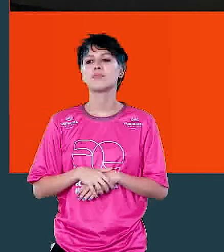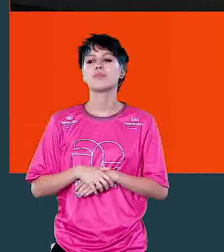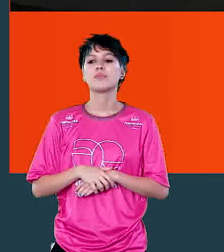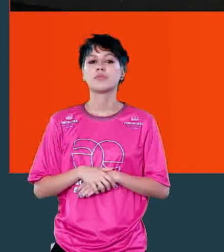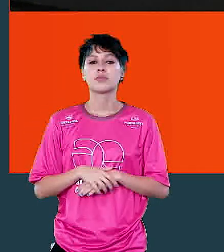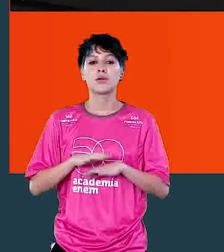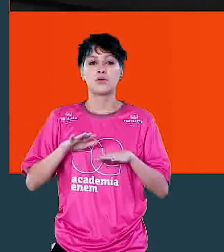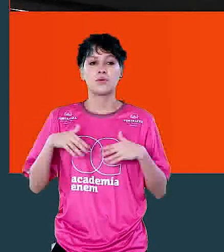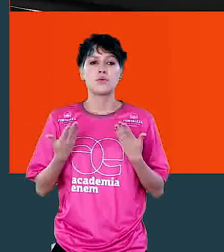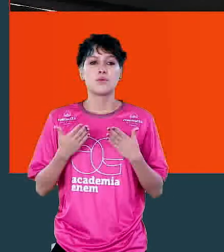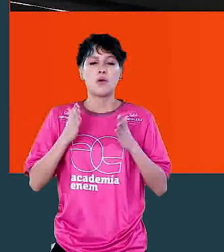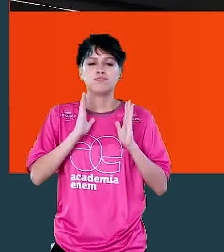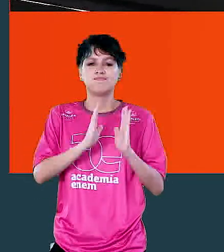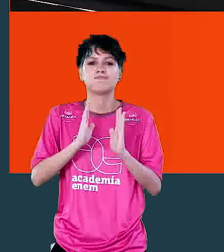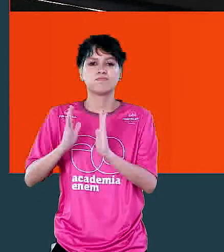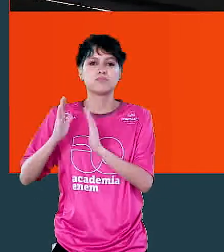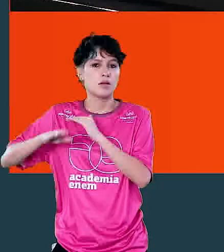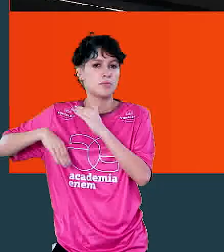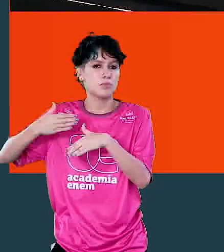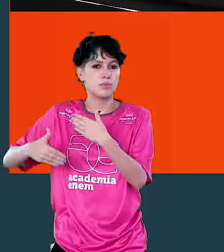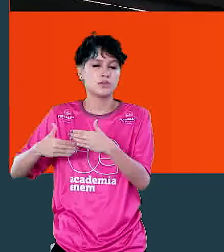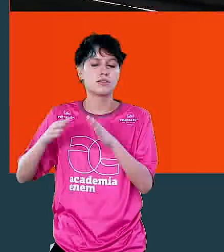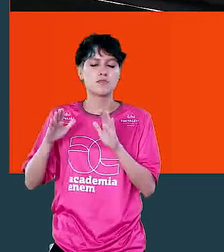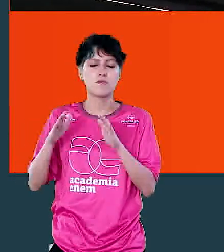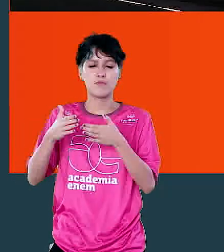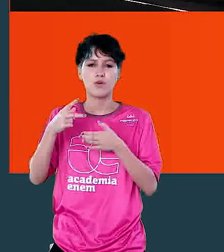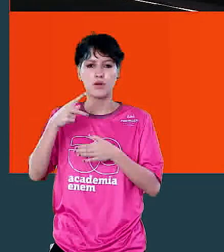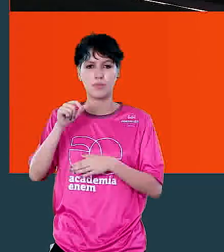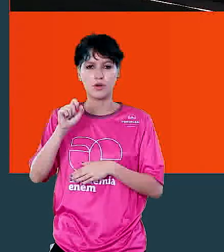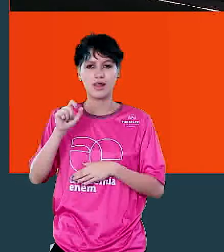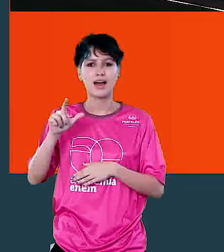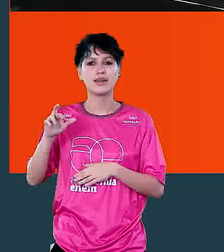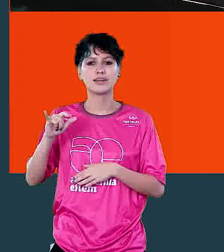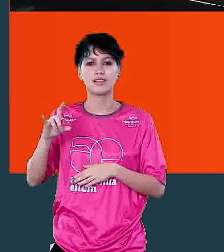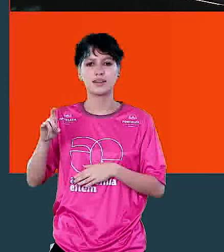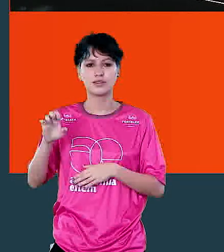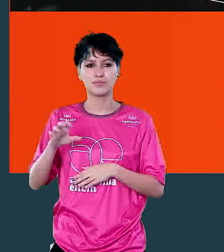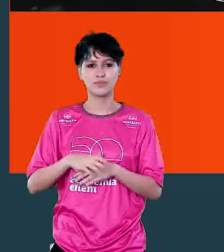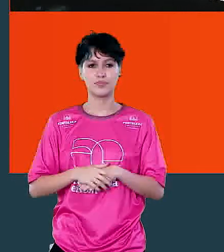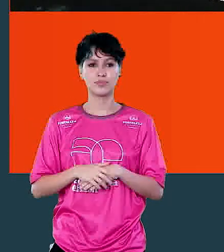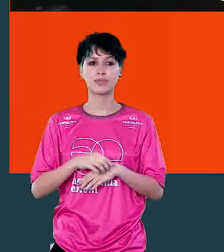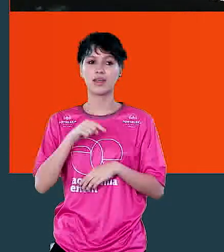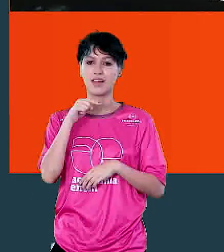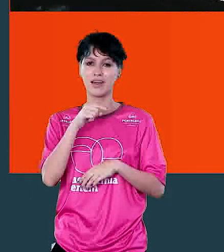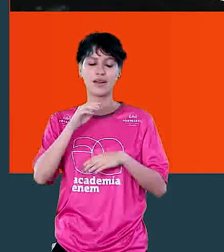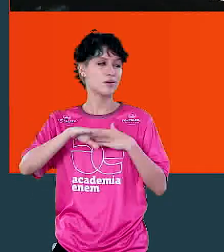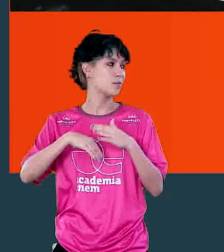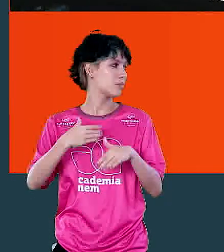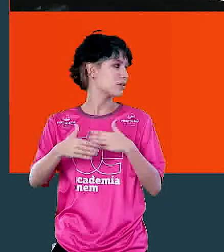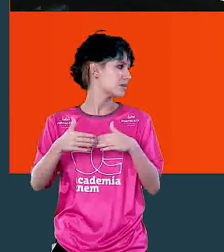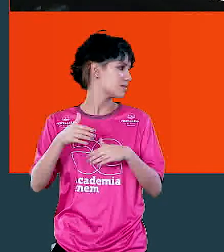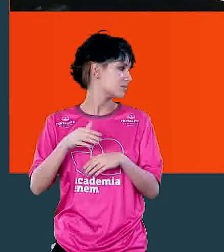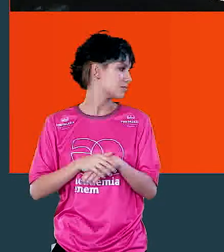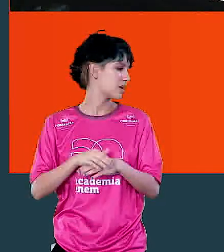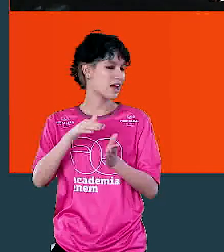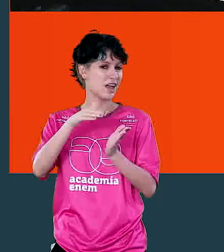é realizada em função apenas da polaridade? Processo de extração. Deixa eu ler para vocês aqui, ó.